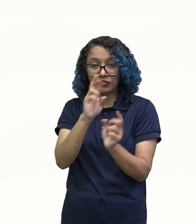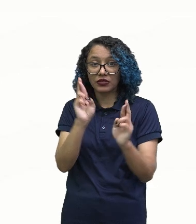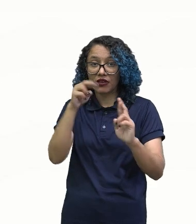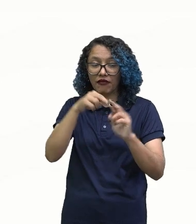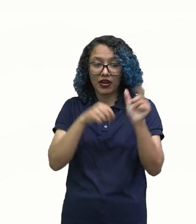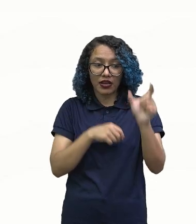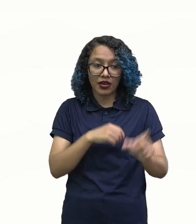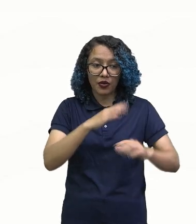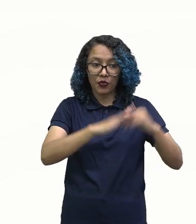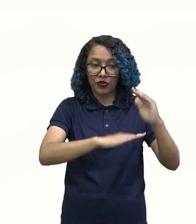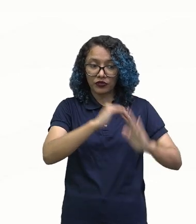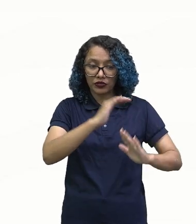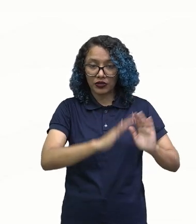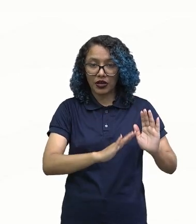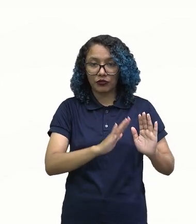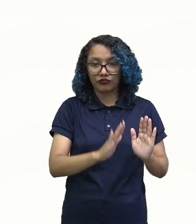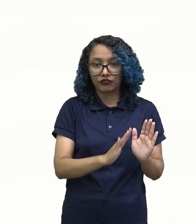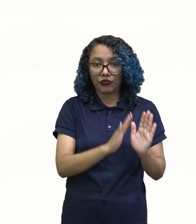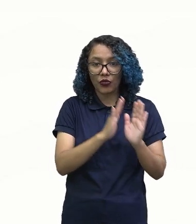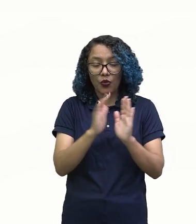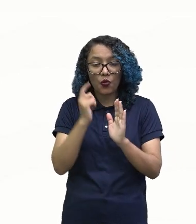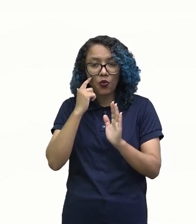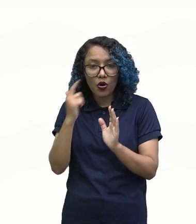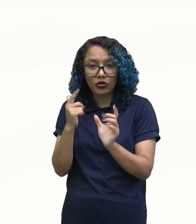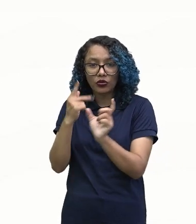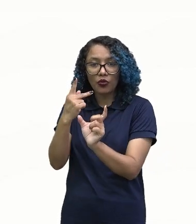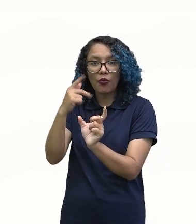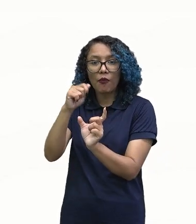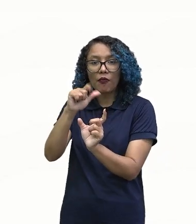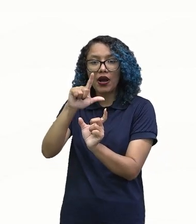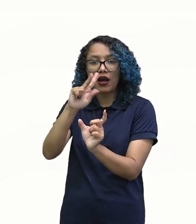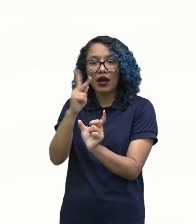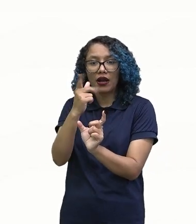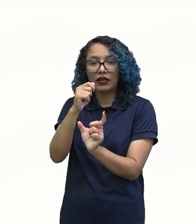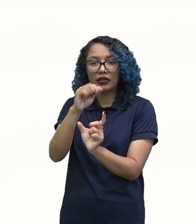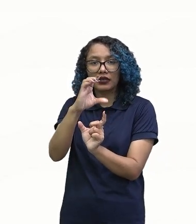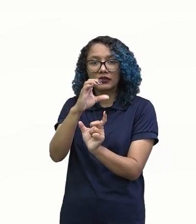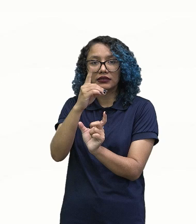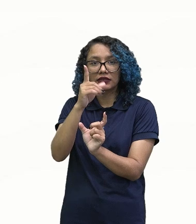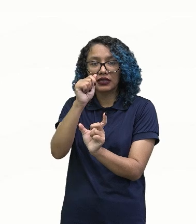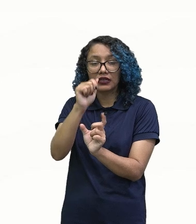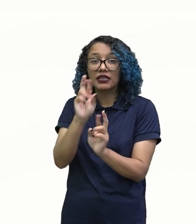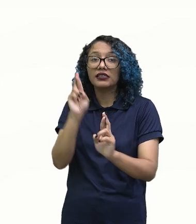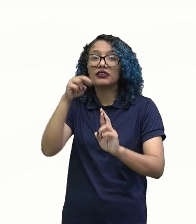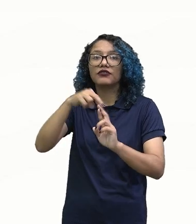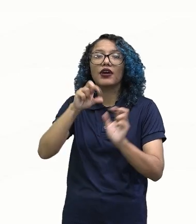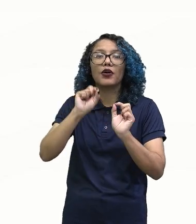Profissional. E a palhaçada é o que ele faz, né?